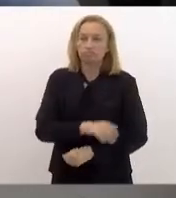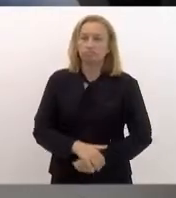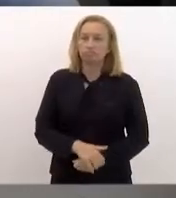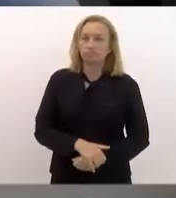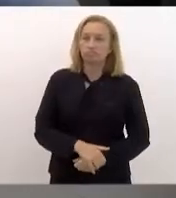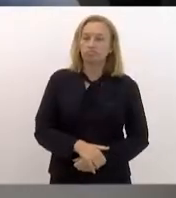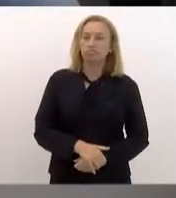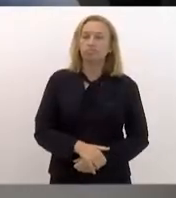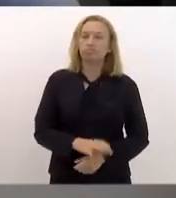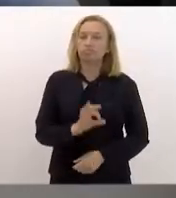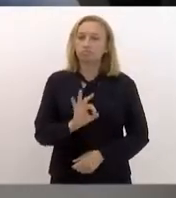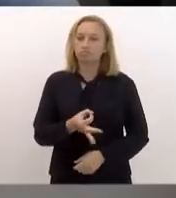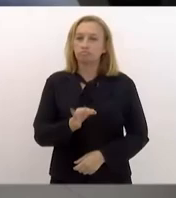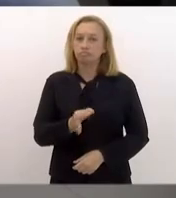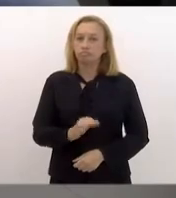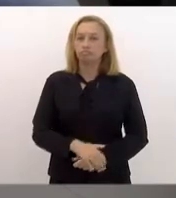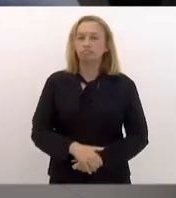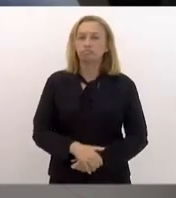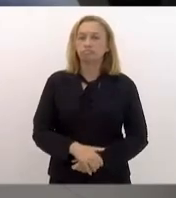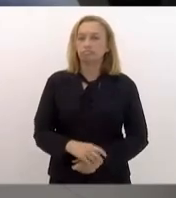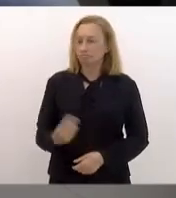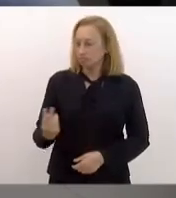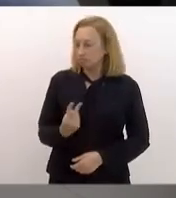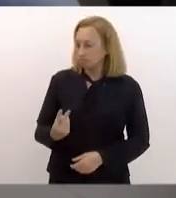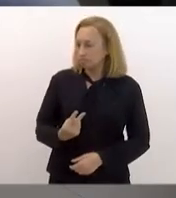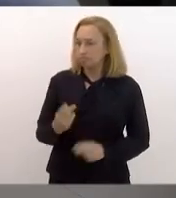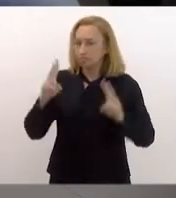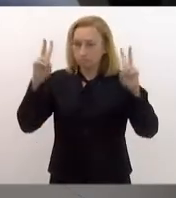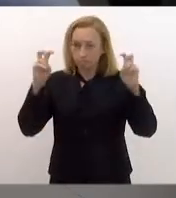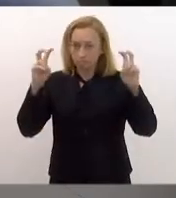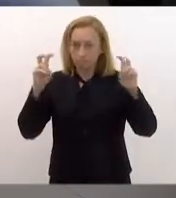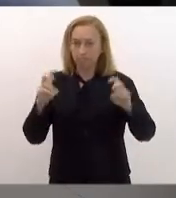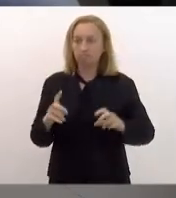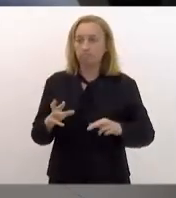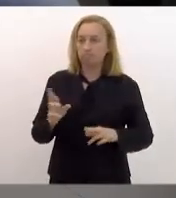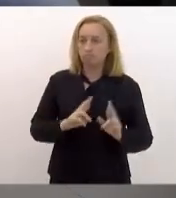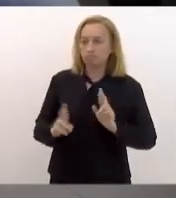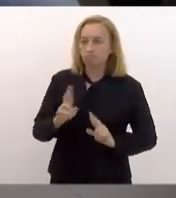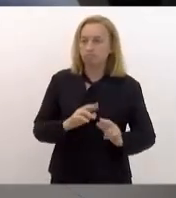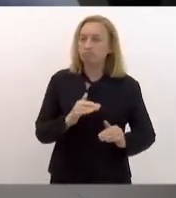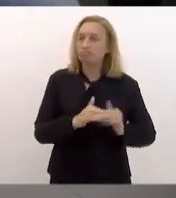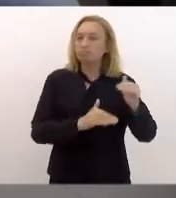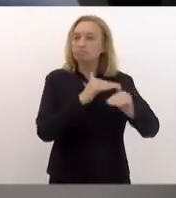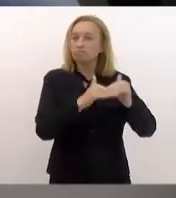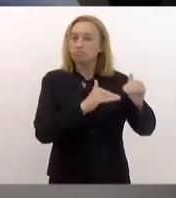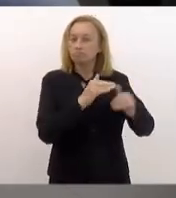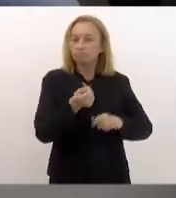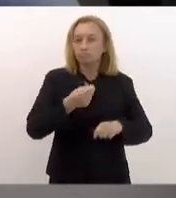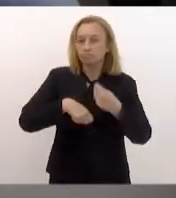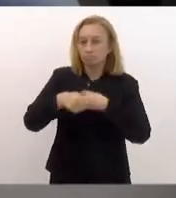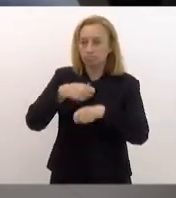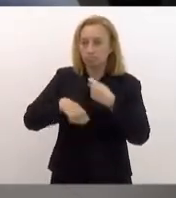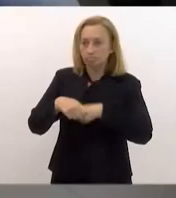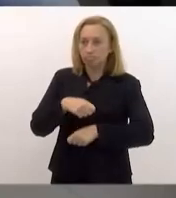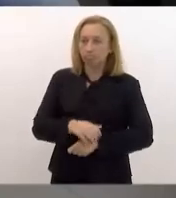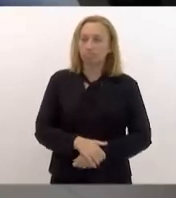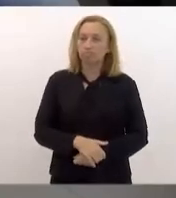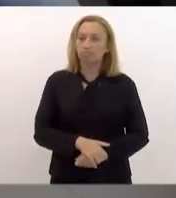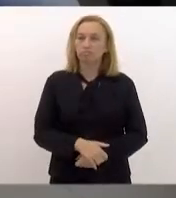muita propriedade. Então, esses dois pontos que são relativos a desenvolvimento econômico, eles estão